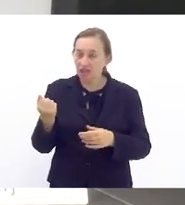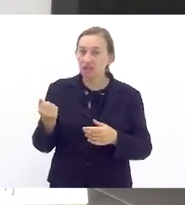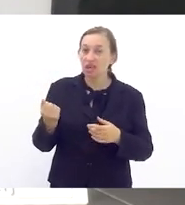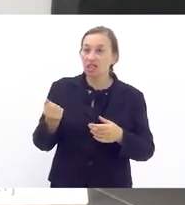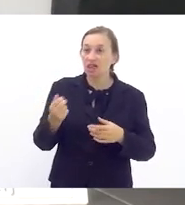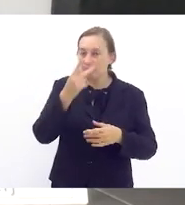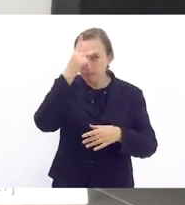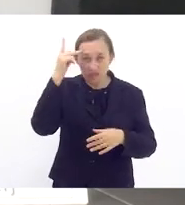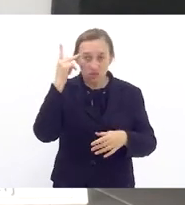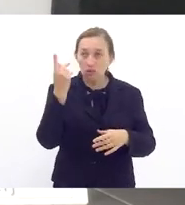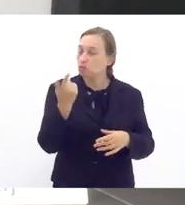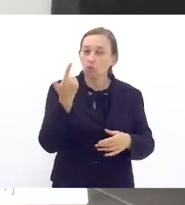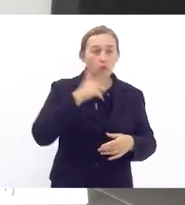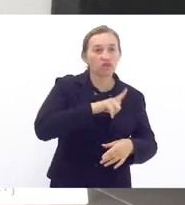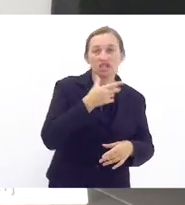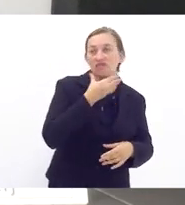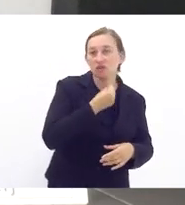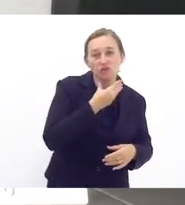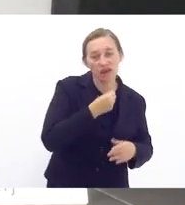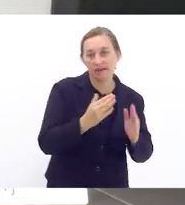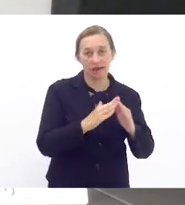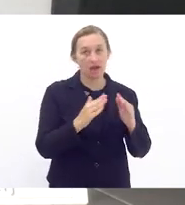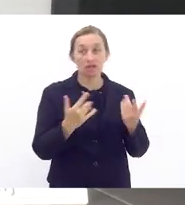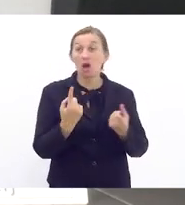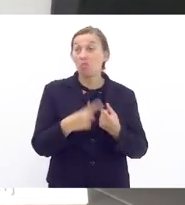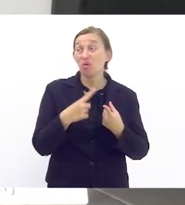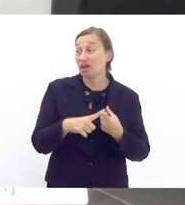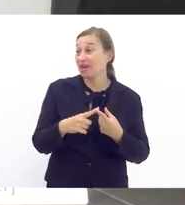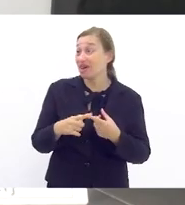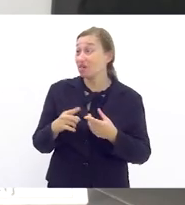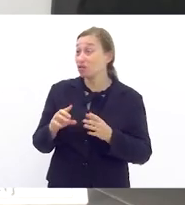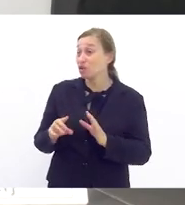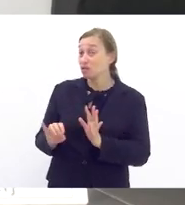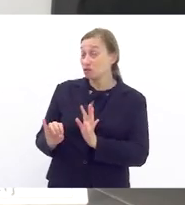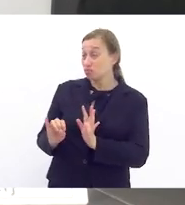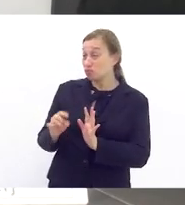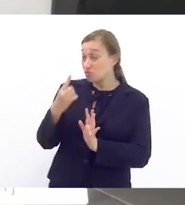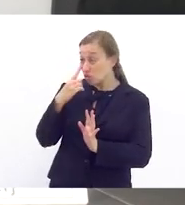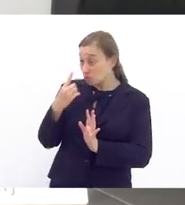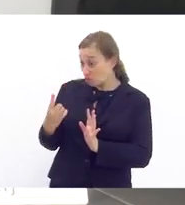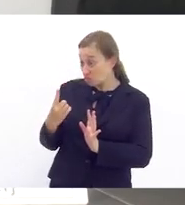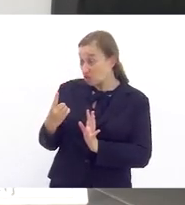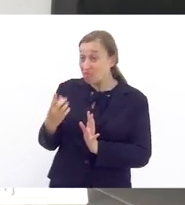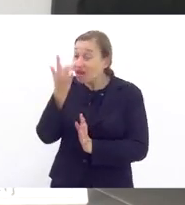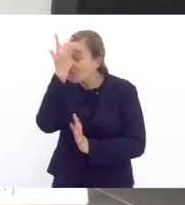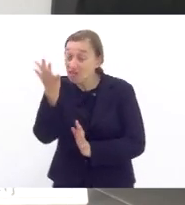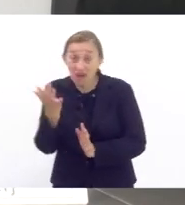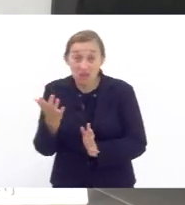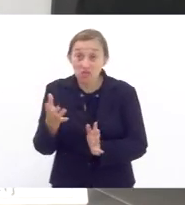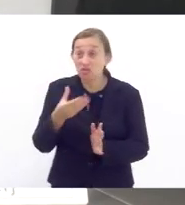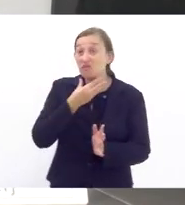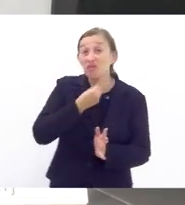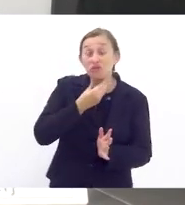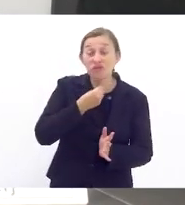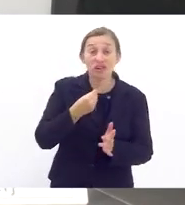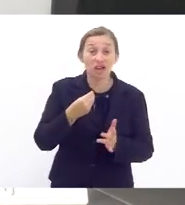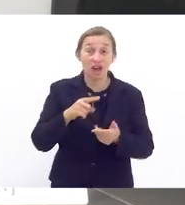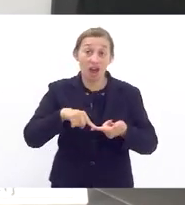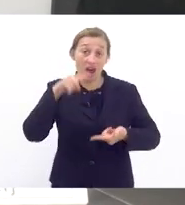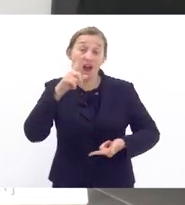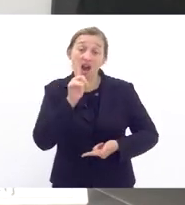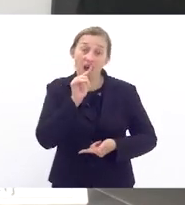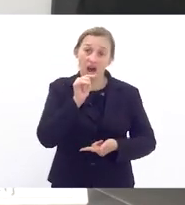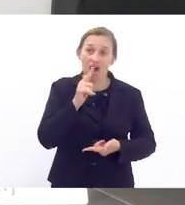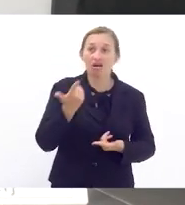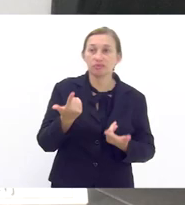casa. Porque do jeito que está, está muito, muito fácil de você fraudar isso. Muito fácil, entendeu? Então, essa é a minha